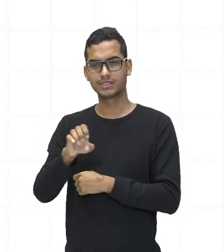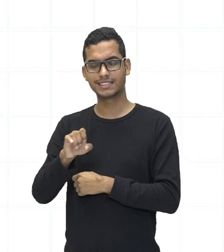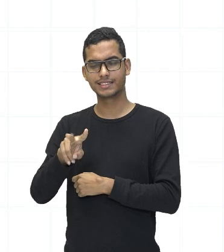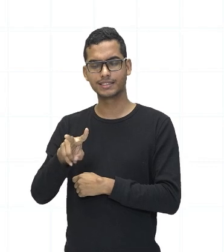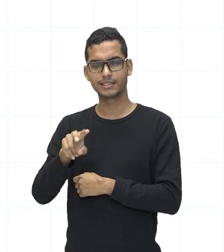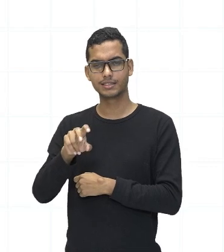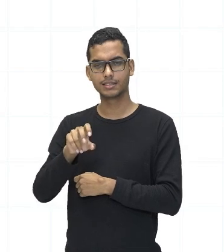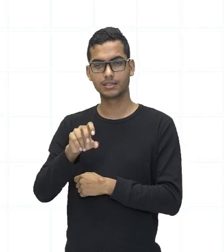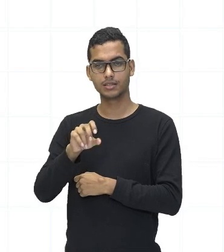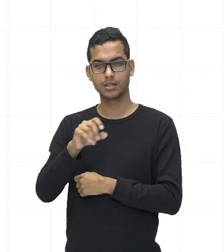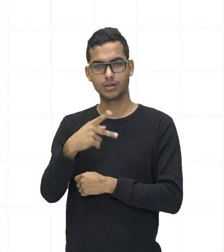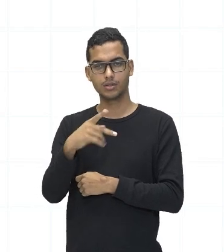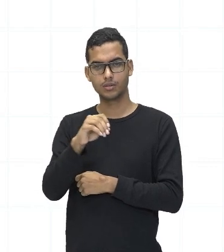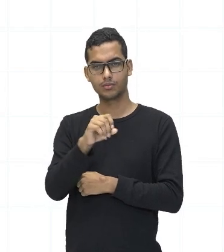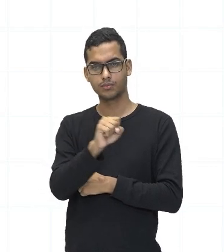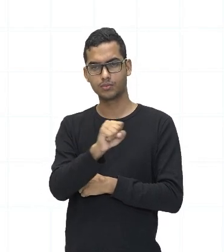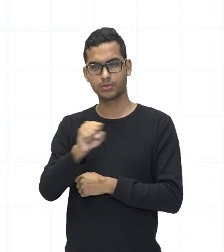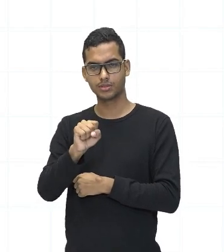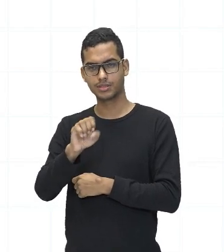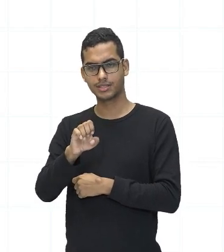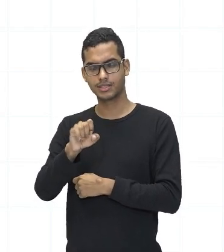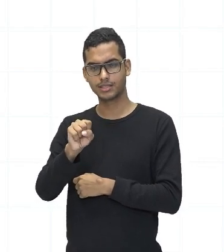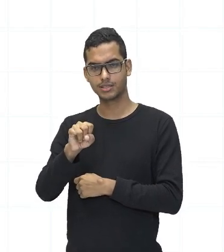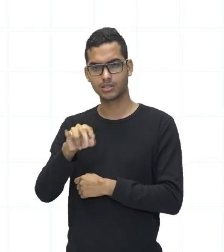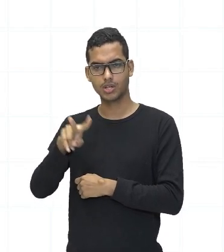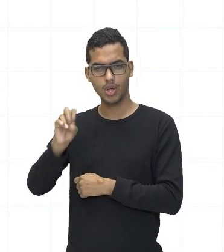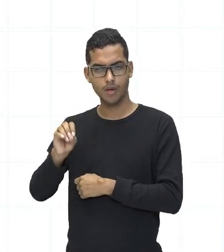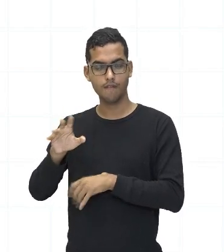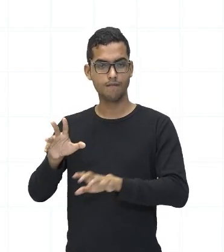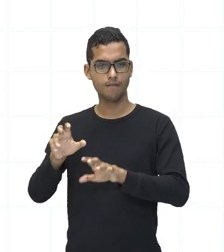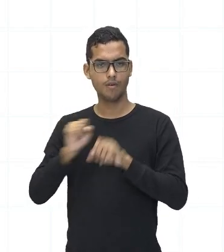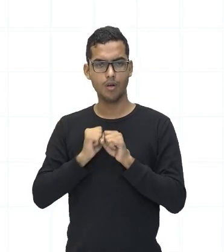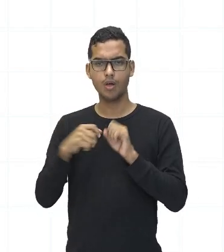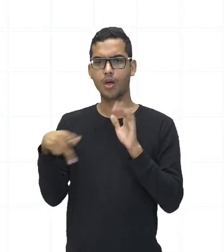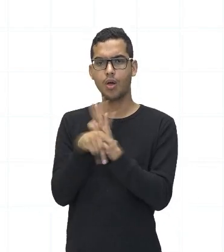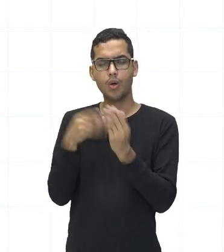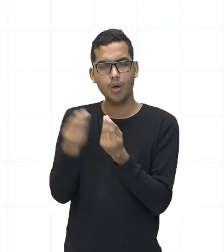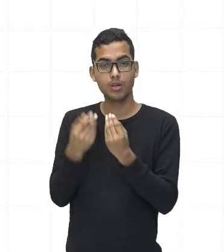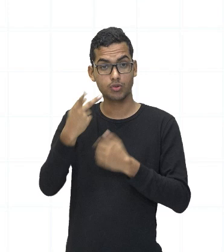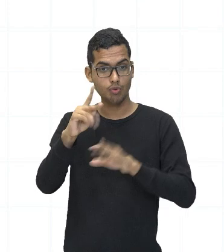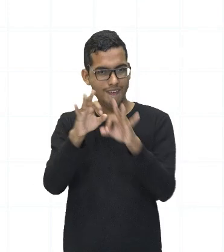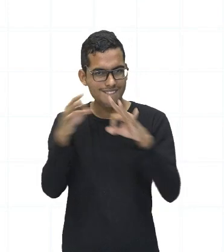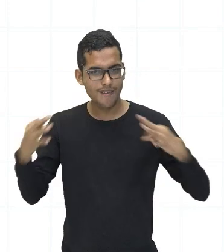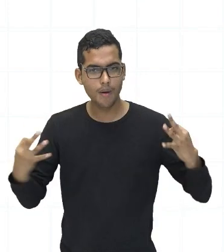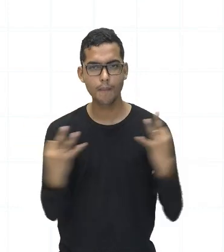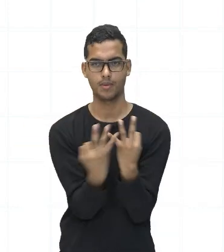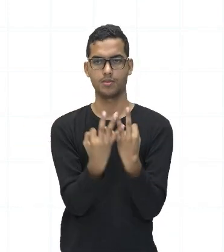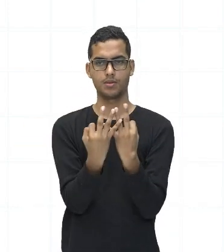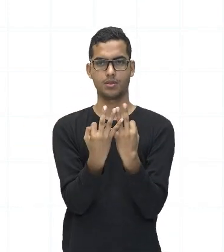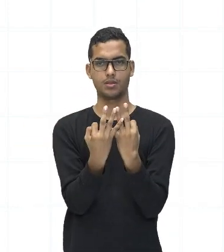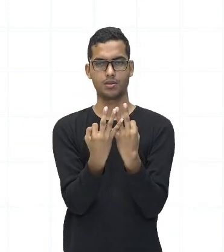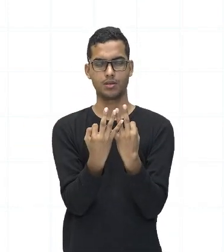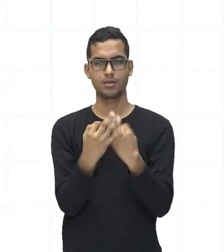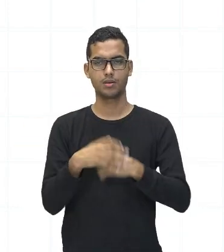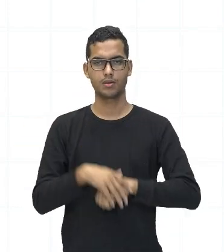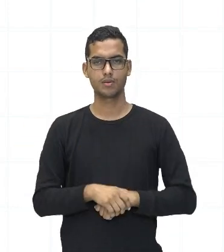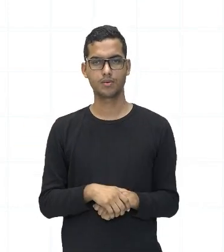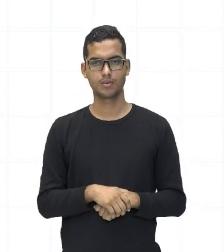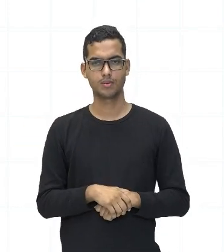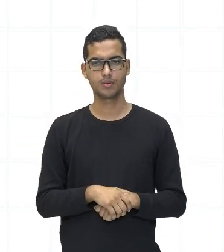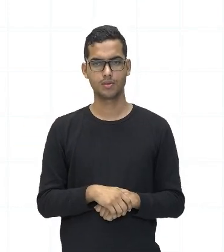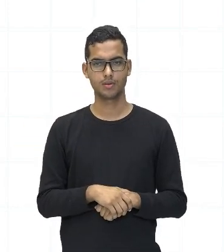é? Então, ele fala com você e ele apela para a família que é sua. Ou seja, você